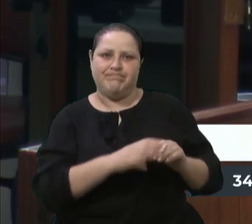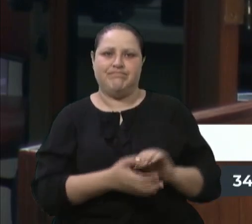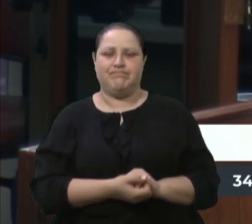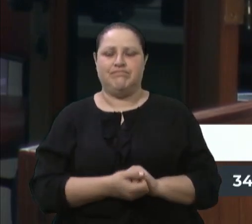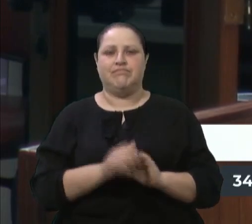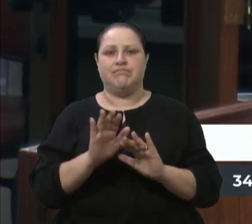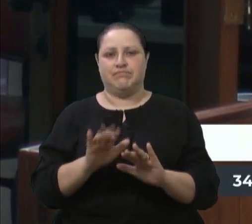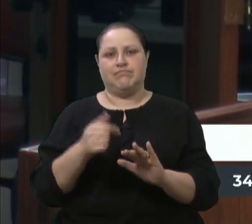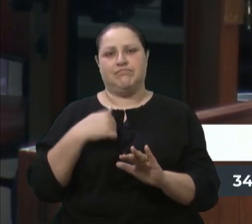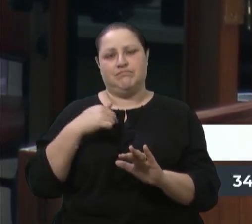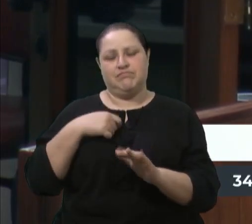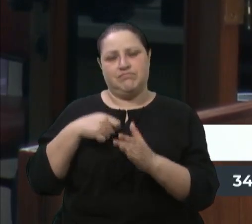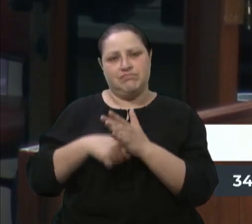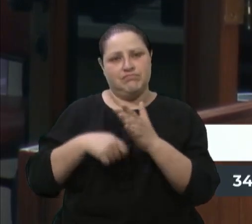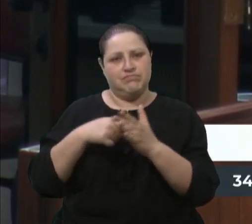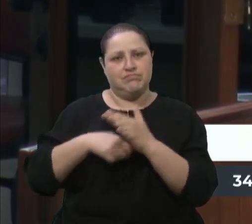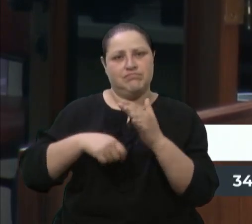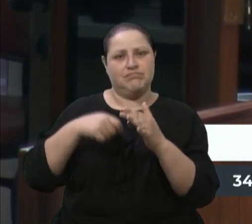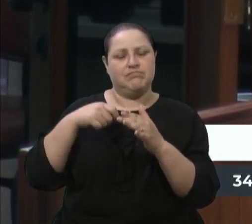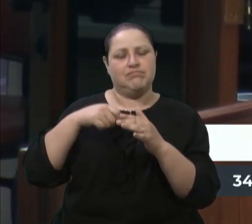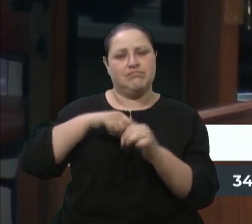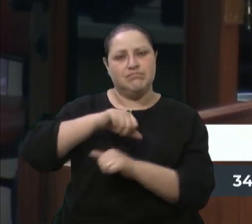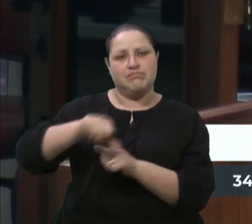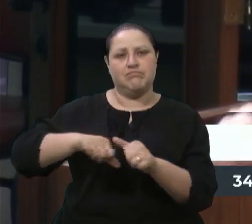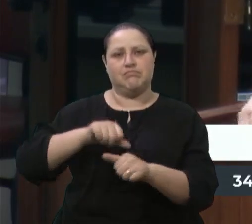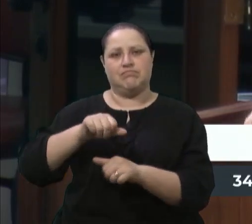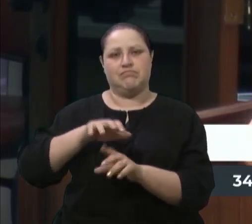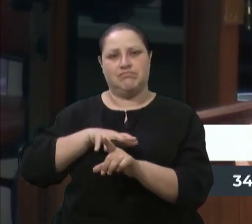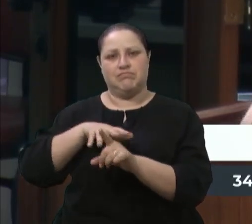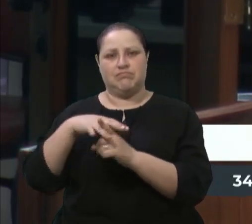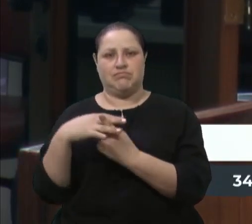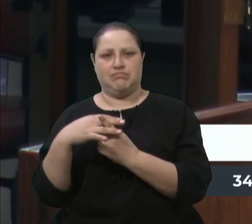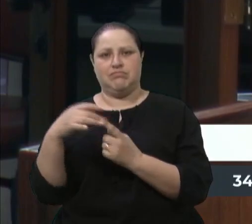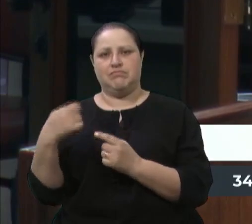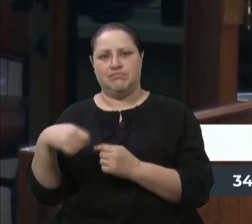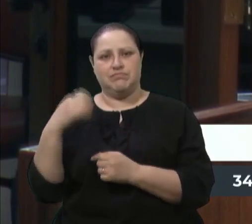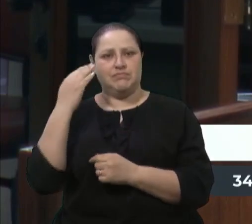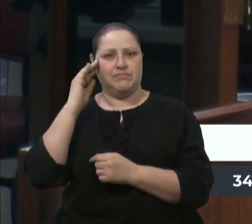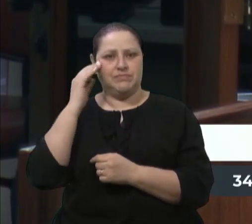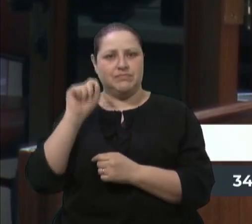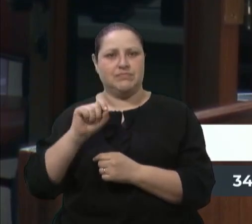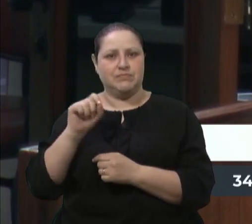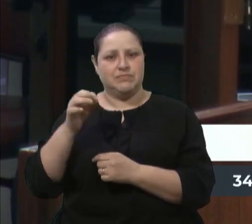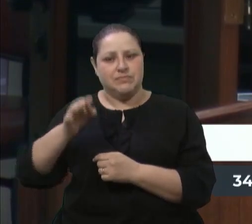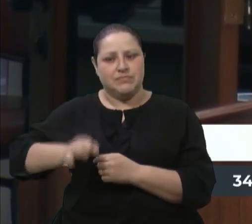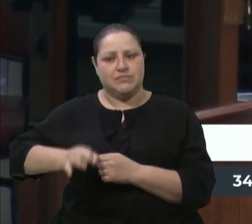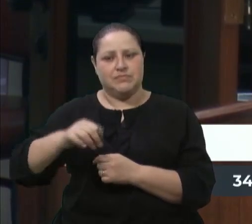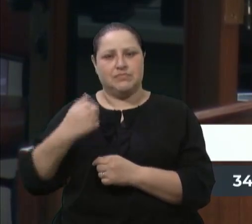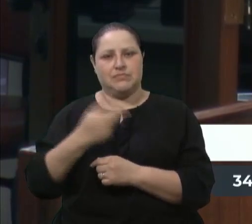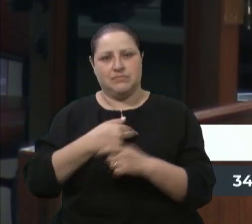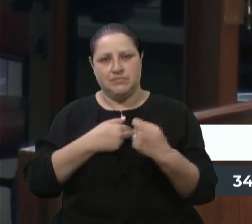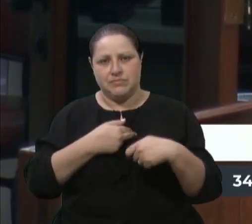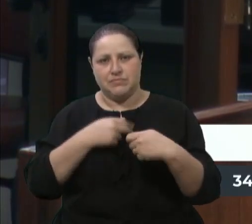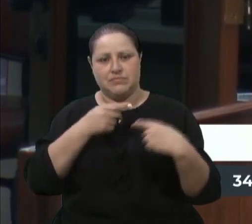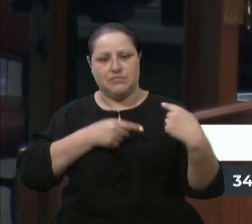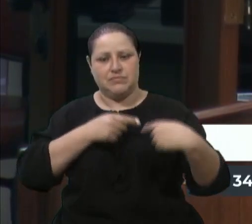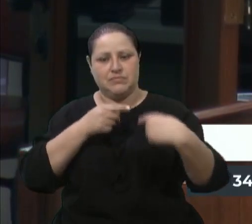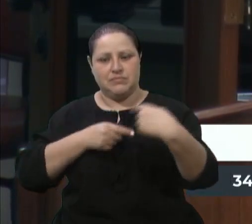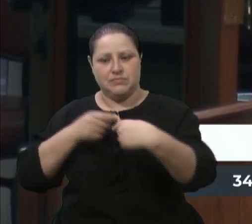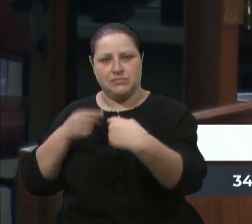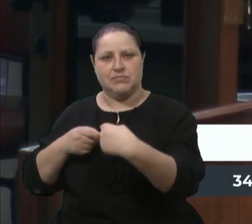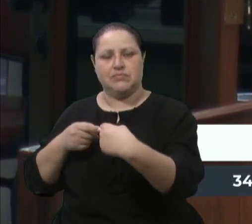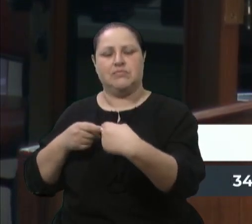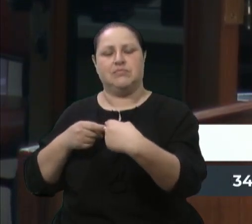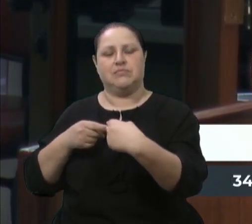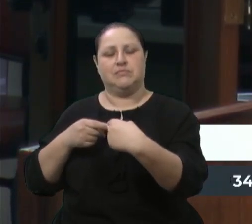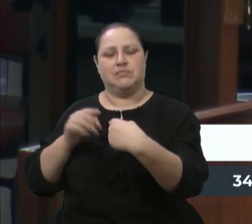podermos mudar essa situação. Temos que entender que o que dá certo a gente tem que colocar em discussão para